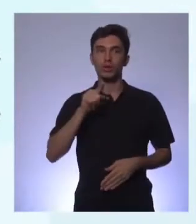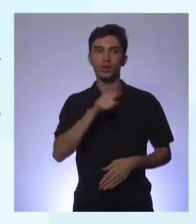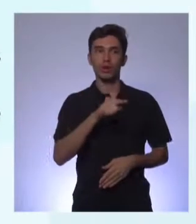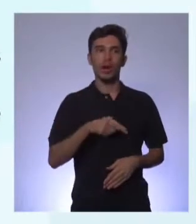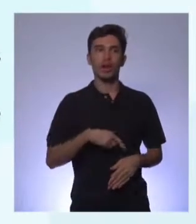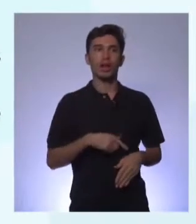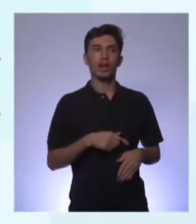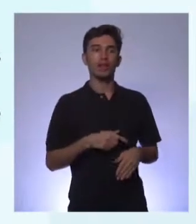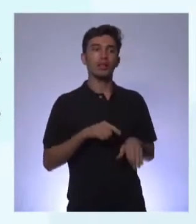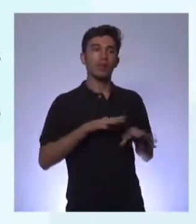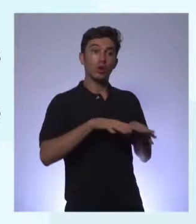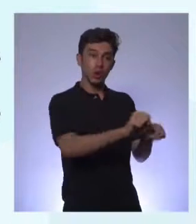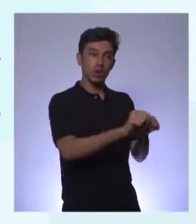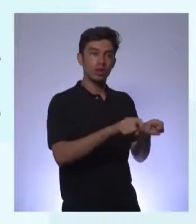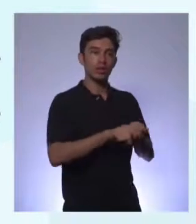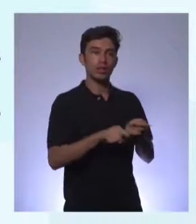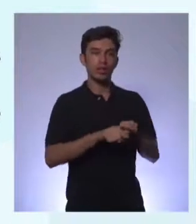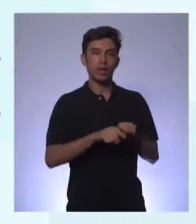a economia